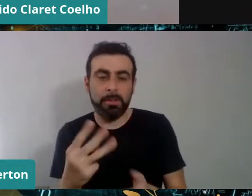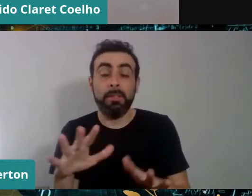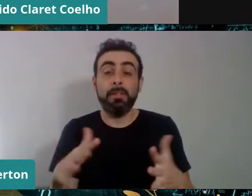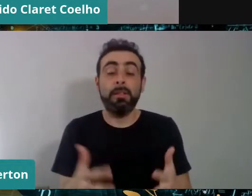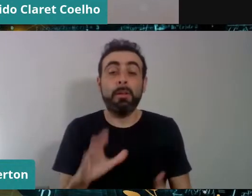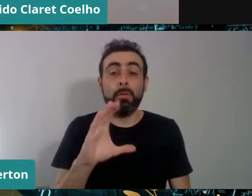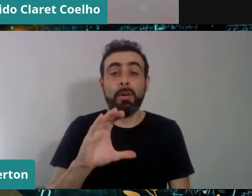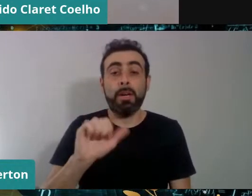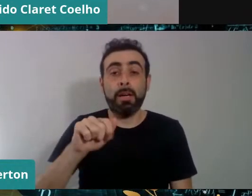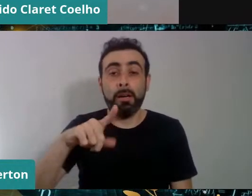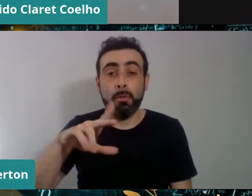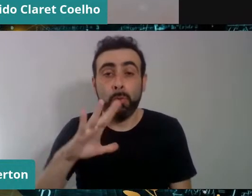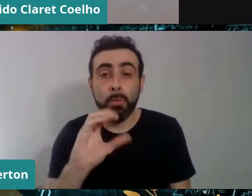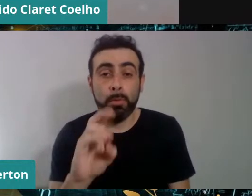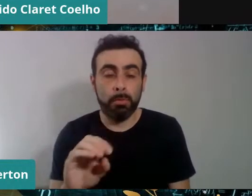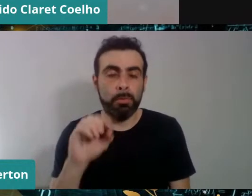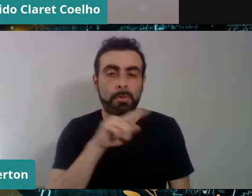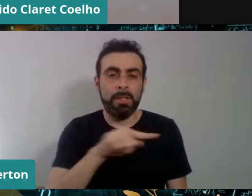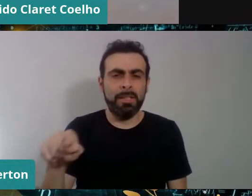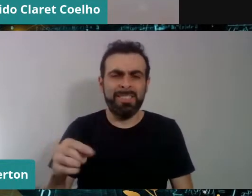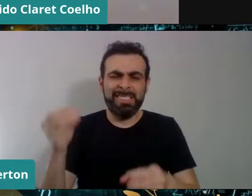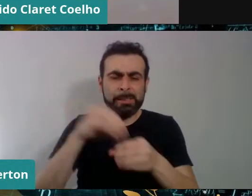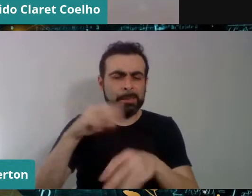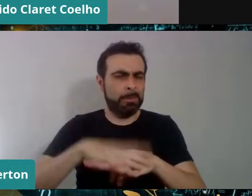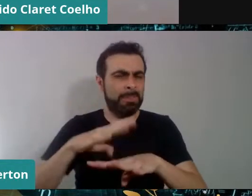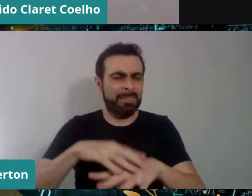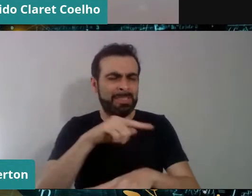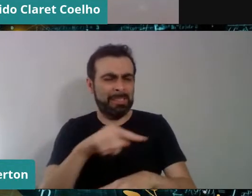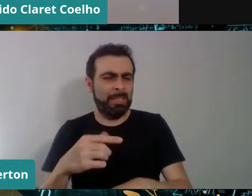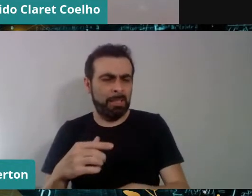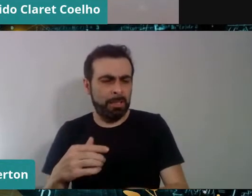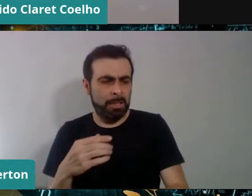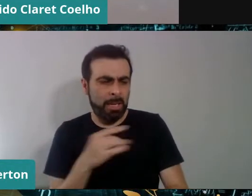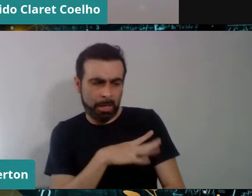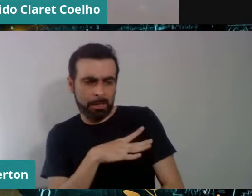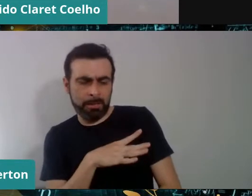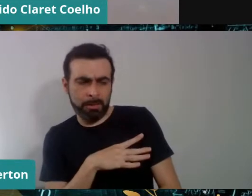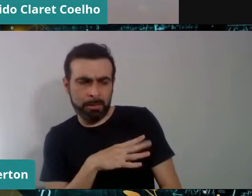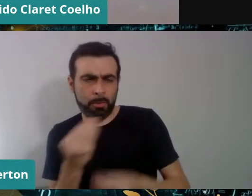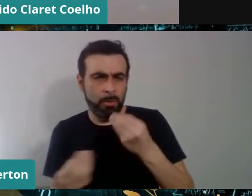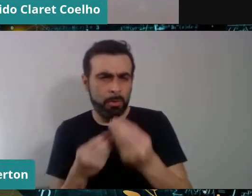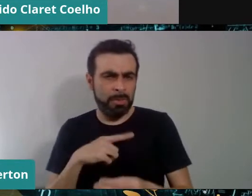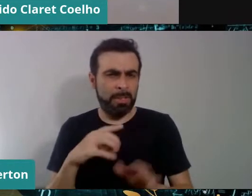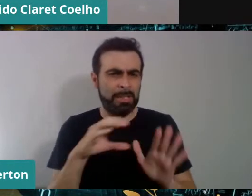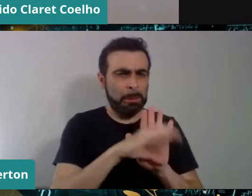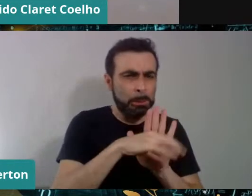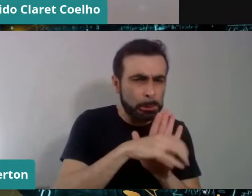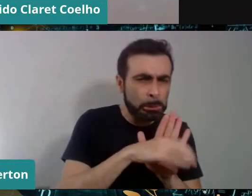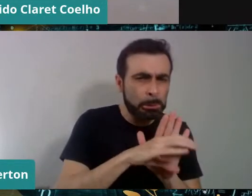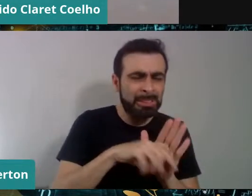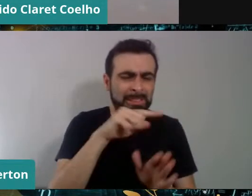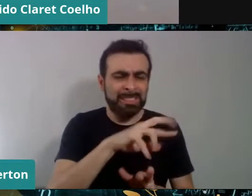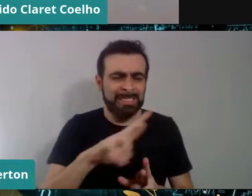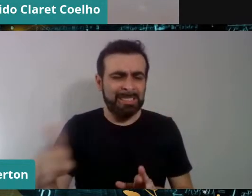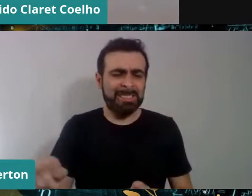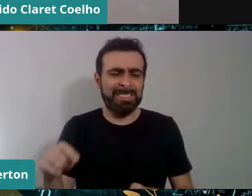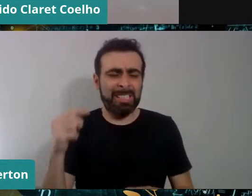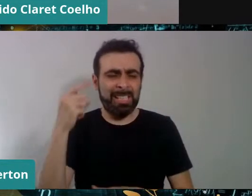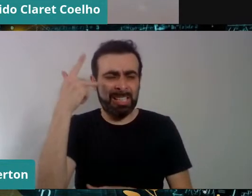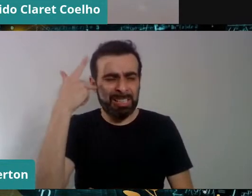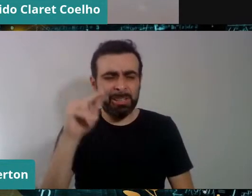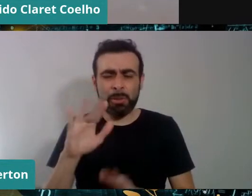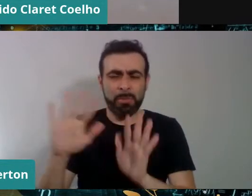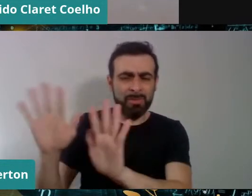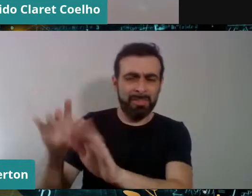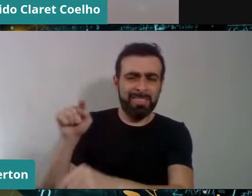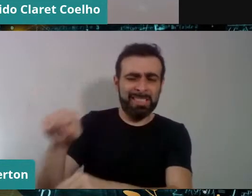cálculo, a matemática geral assusta um pouco, mas o cálculo, que ele começa com os conceitos assim que foge um pouco daquele como, do dia a dia,